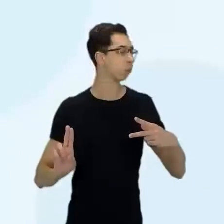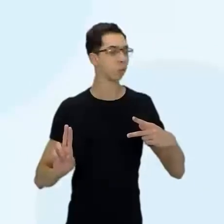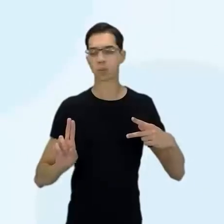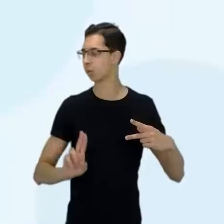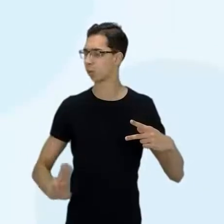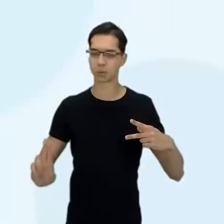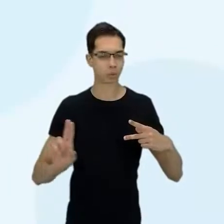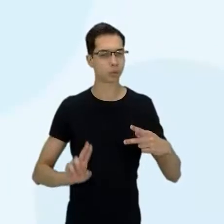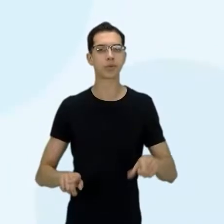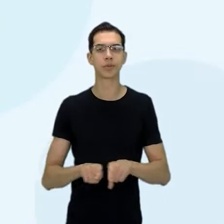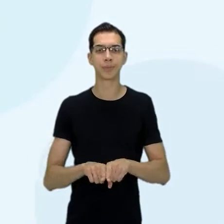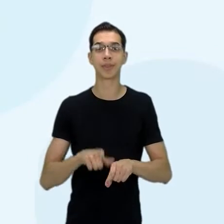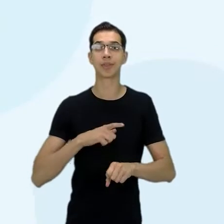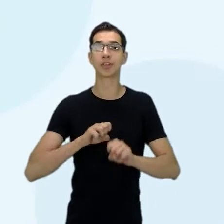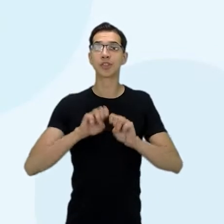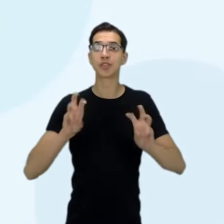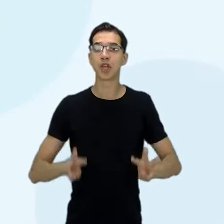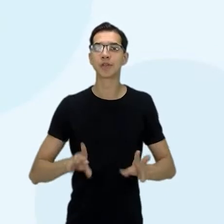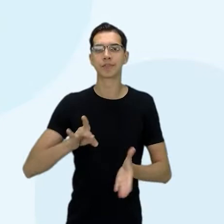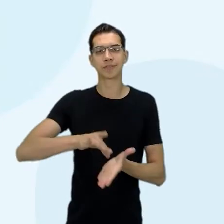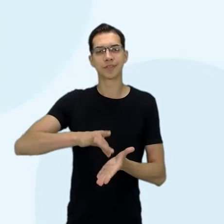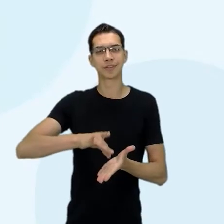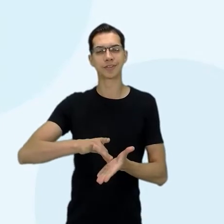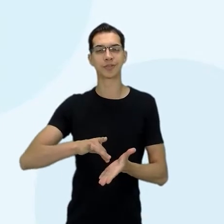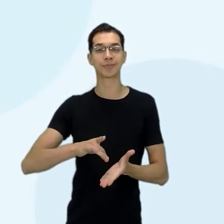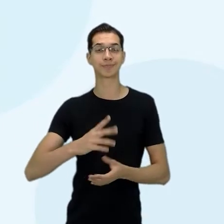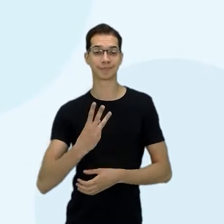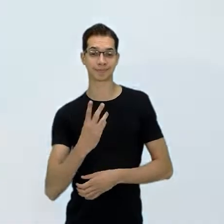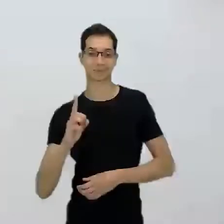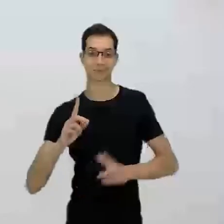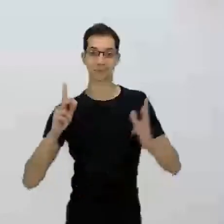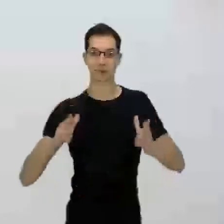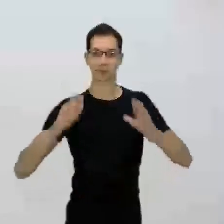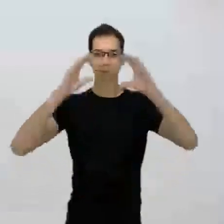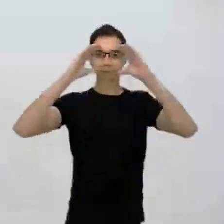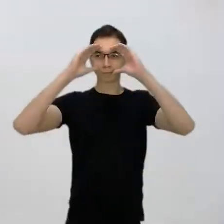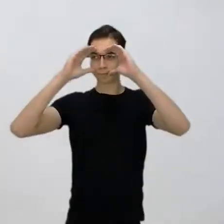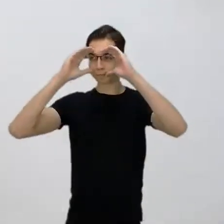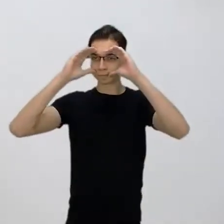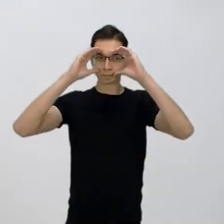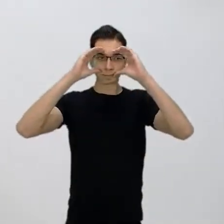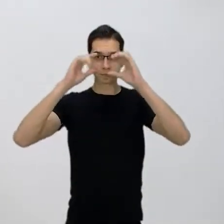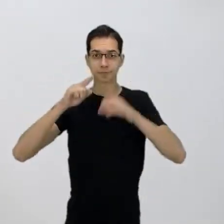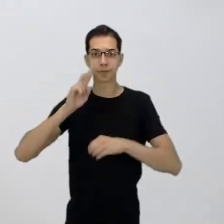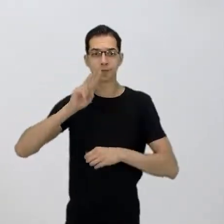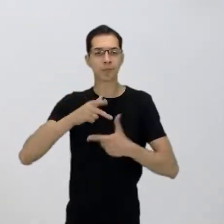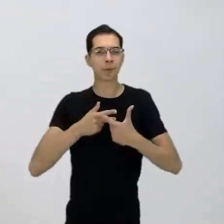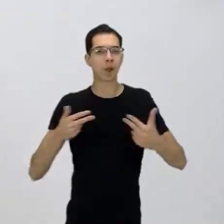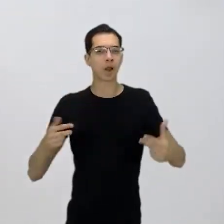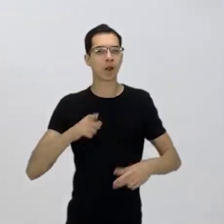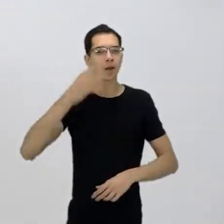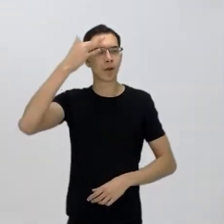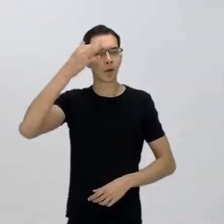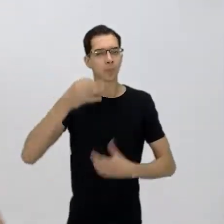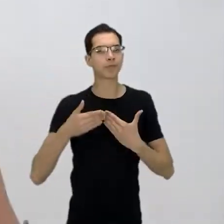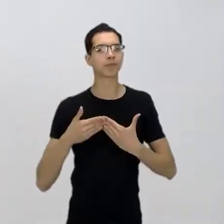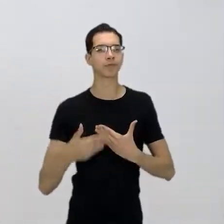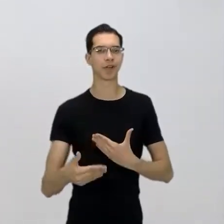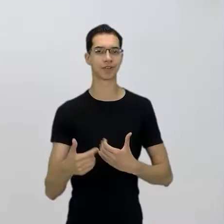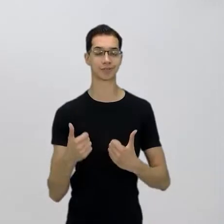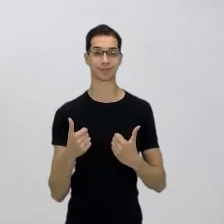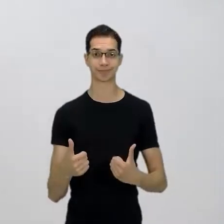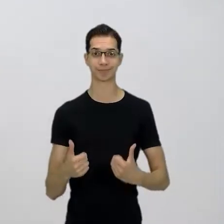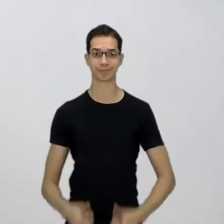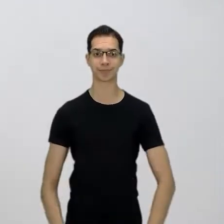de simulação e realidade virtual, entre outros que a gente vai apresentar mais para frente para vocês. Hoje a